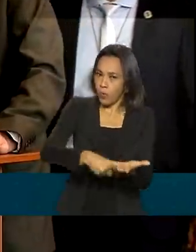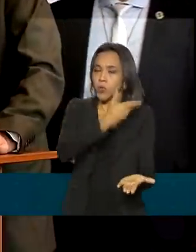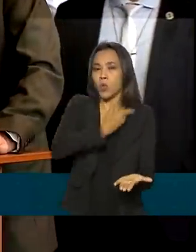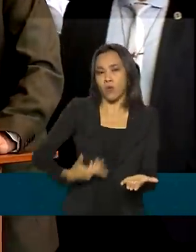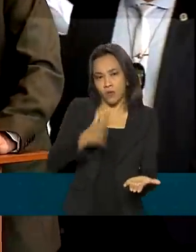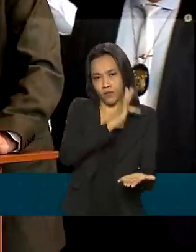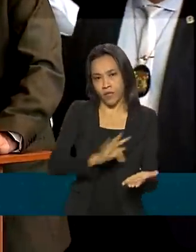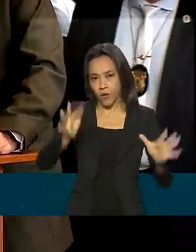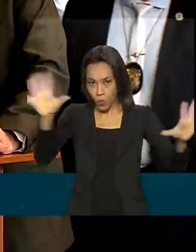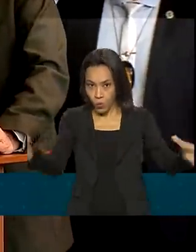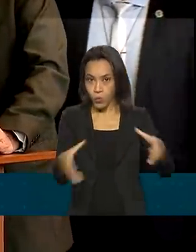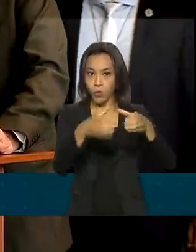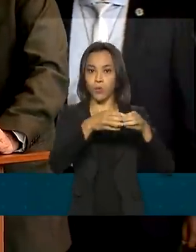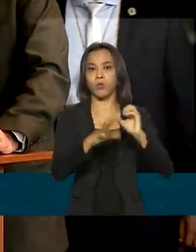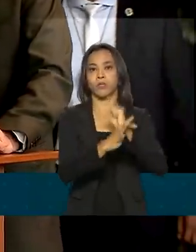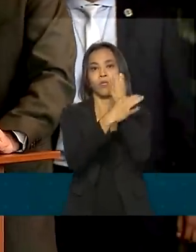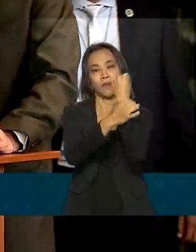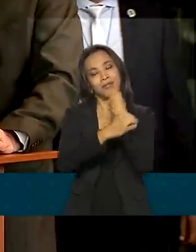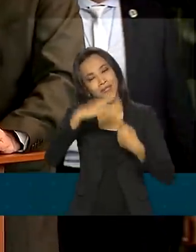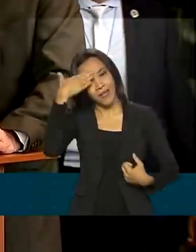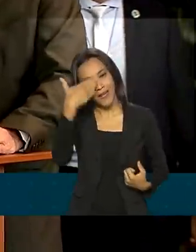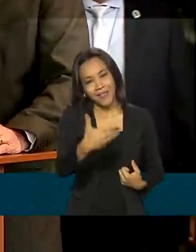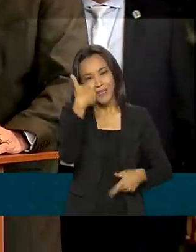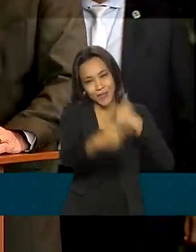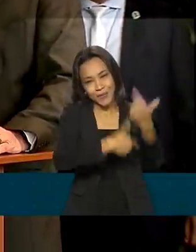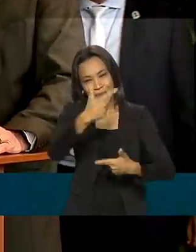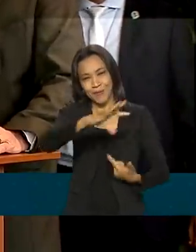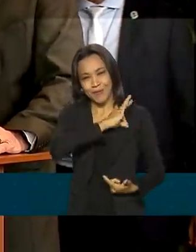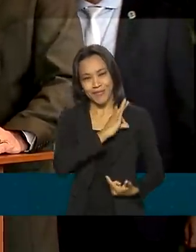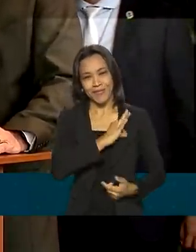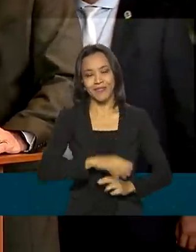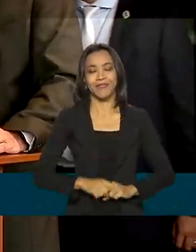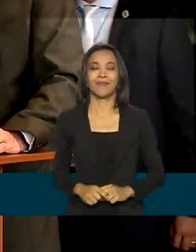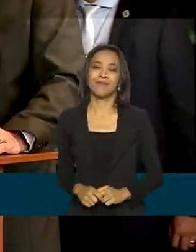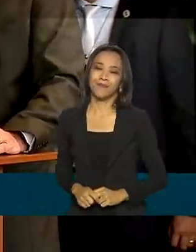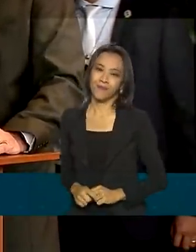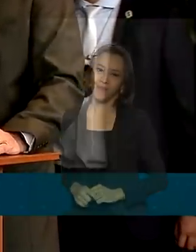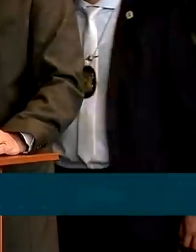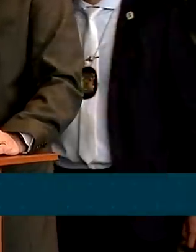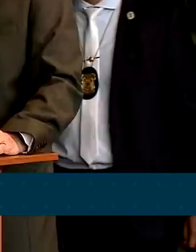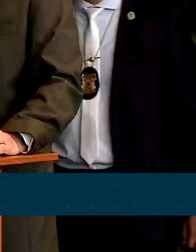forças de segurança pública e agradecer o trabalho dos policiais